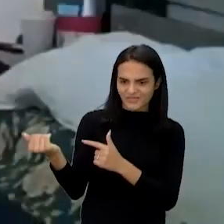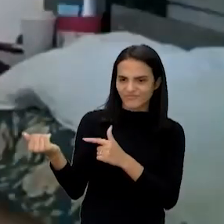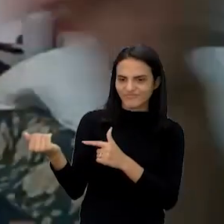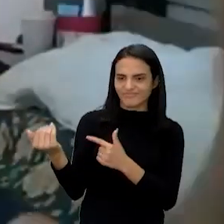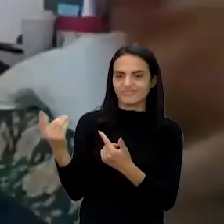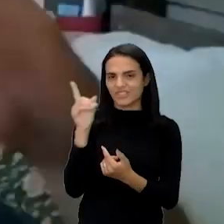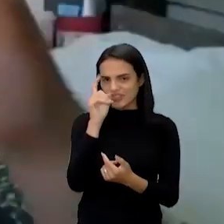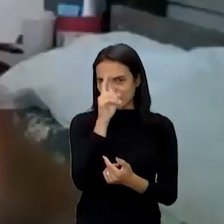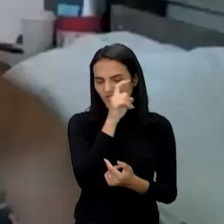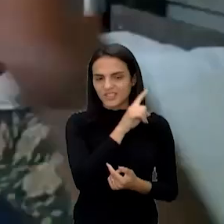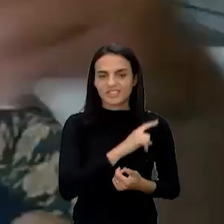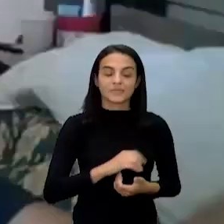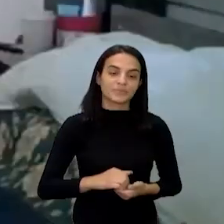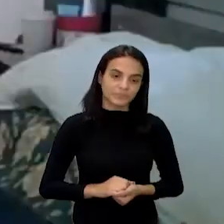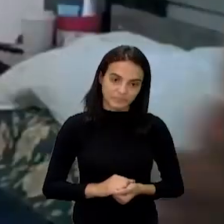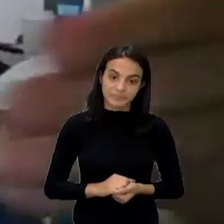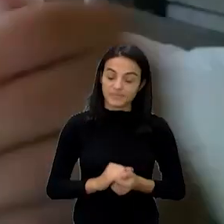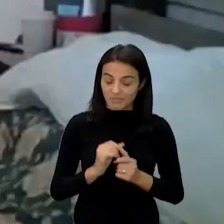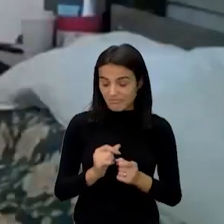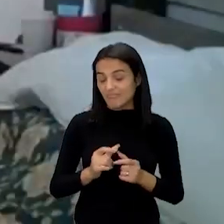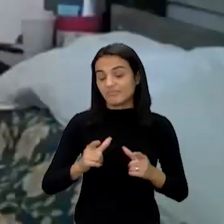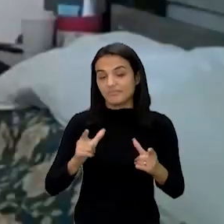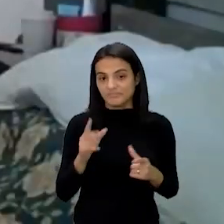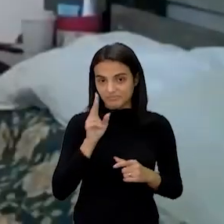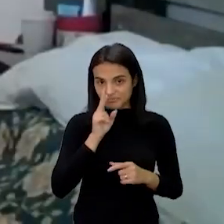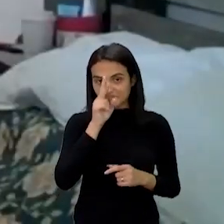com a superdotação isso se potencializa.